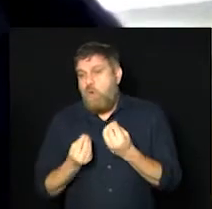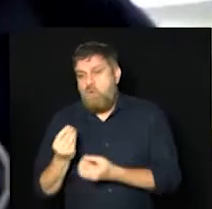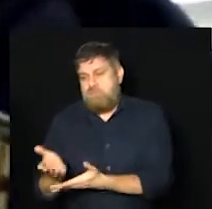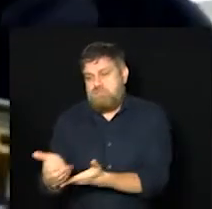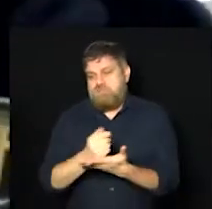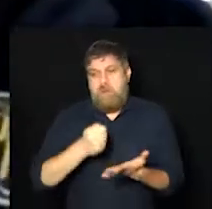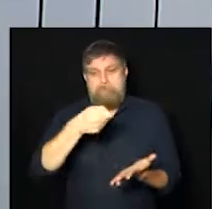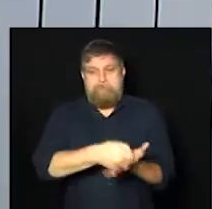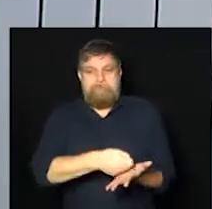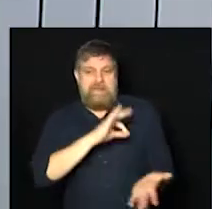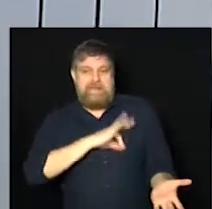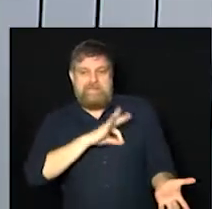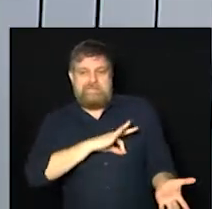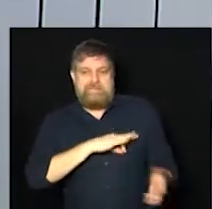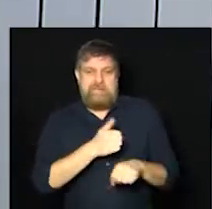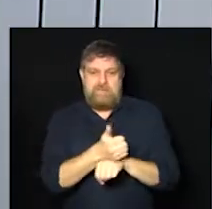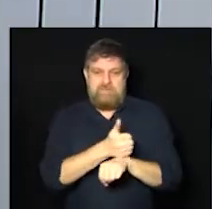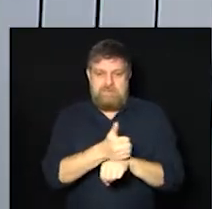equipe.